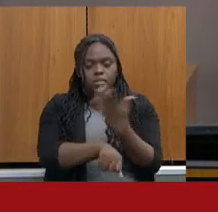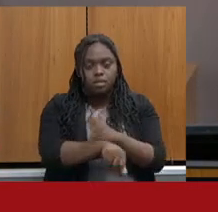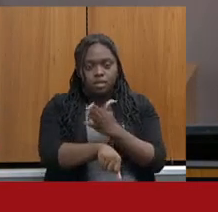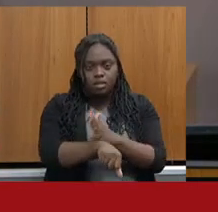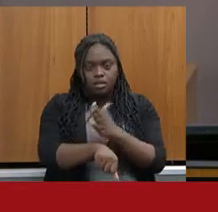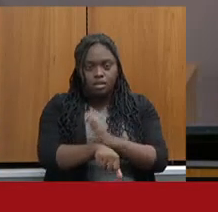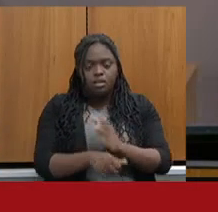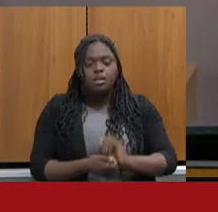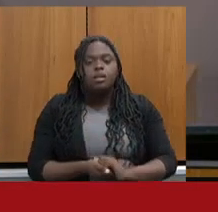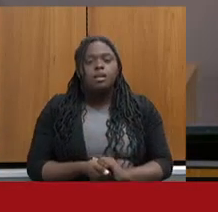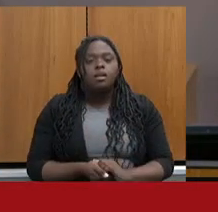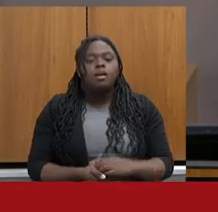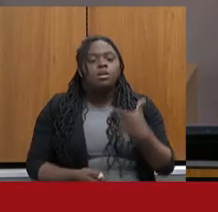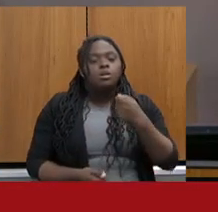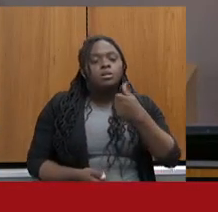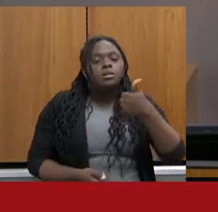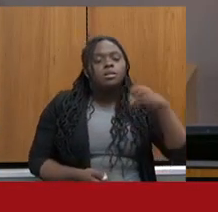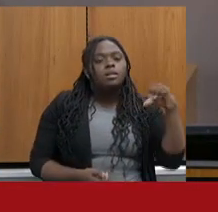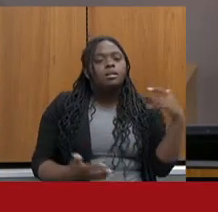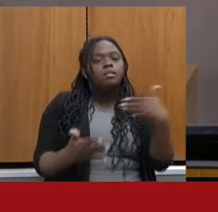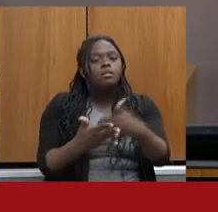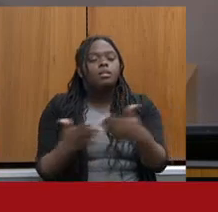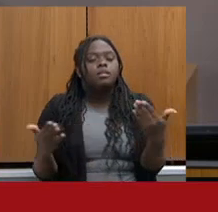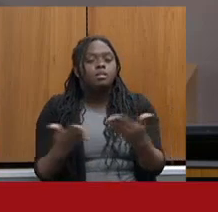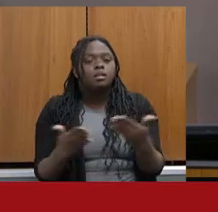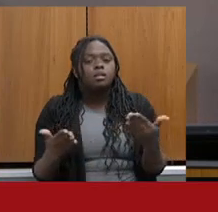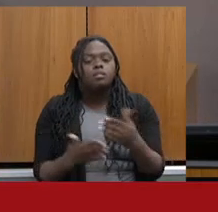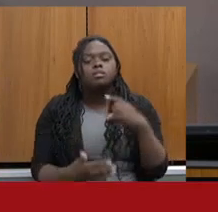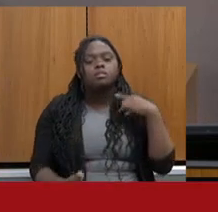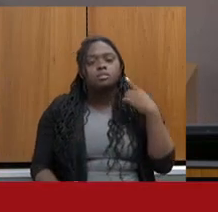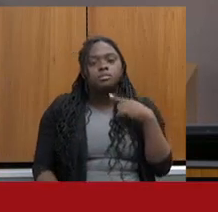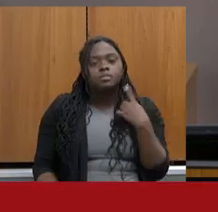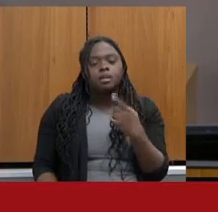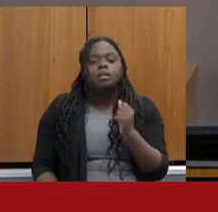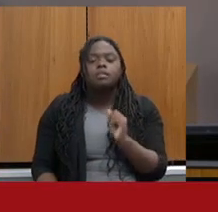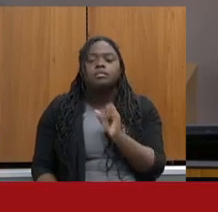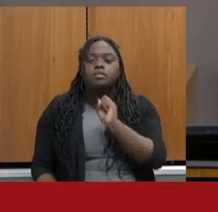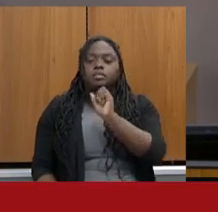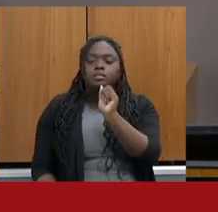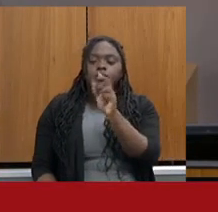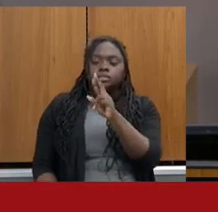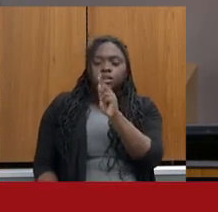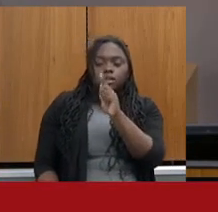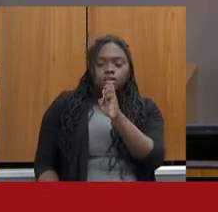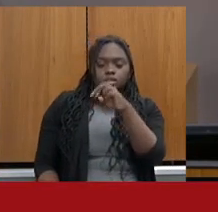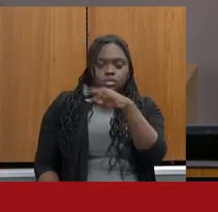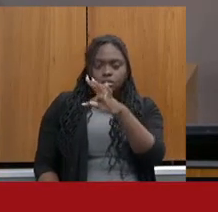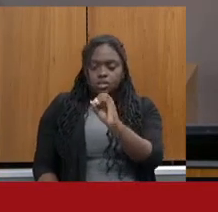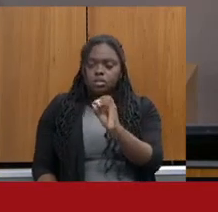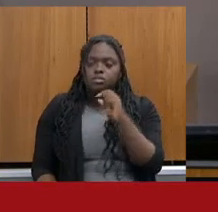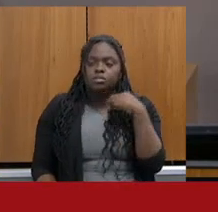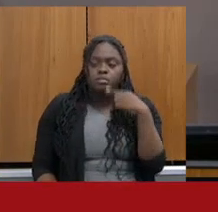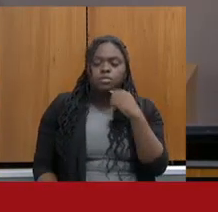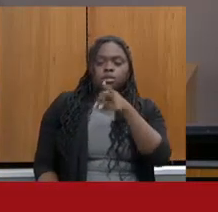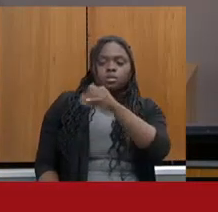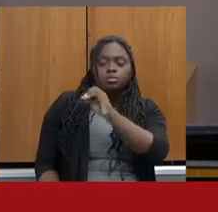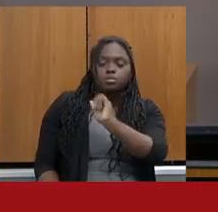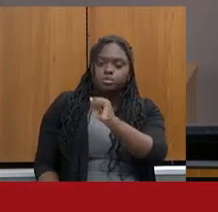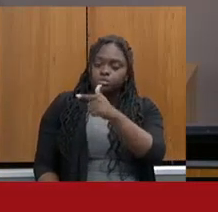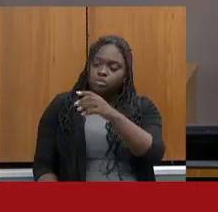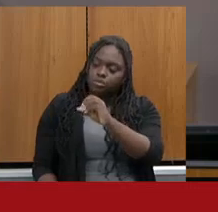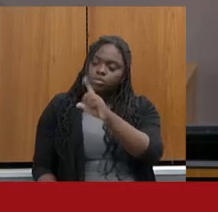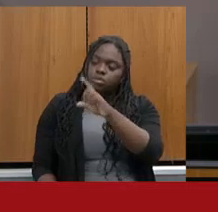o nosso destaque desde 2019 Deputado Sargento Rodrigues Deputado João Leite é a busca incessante de